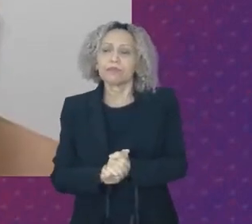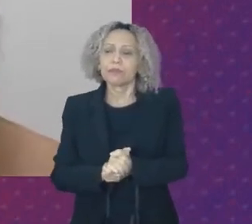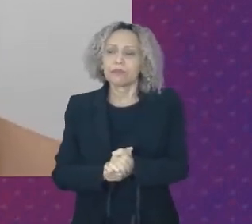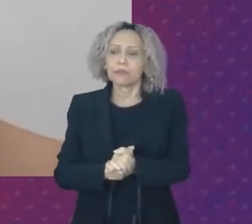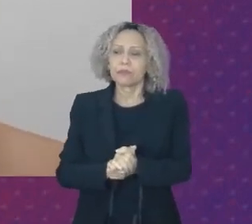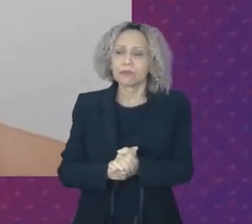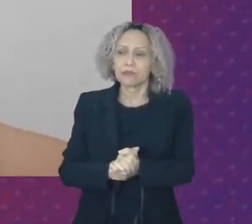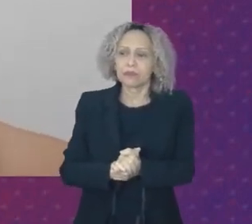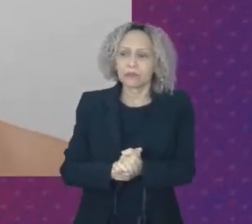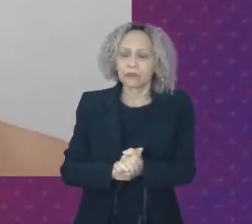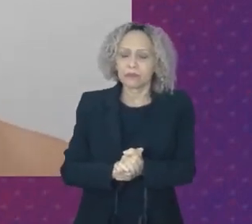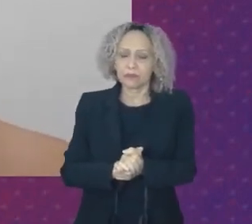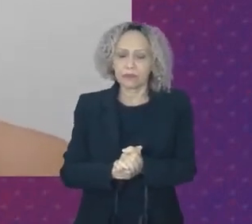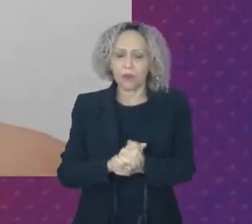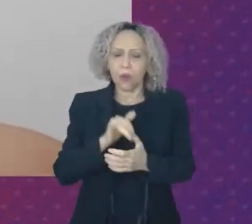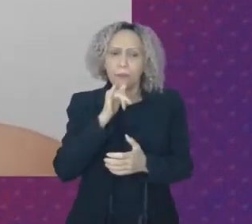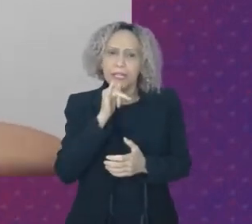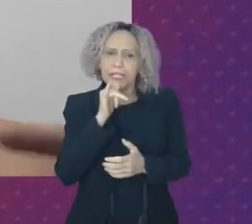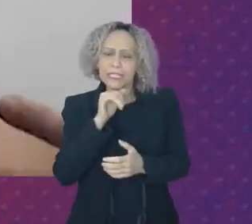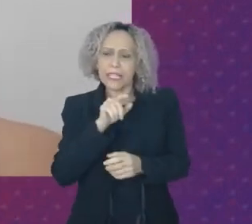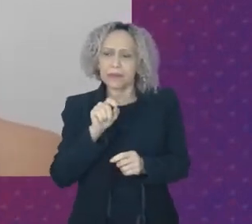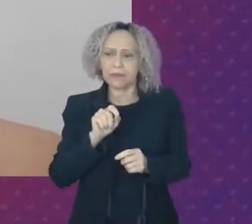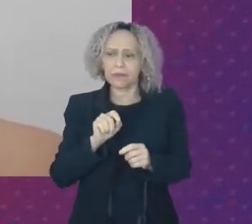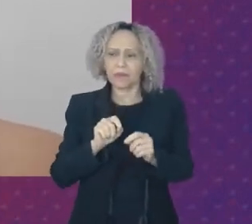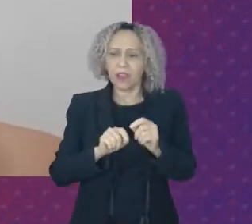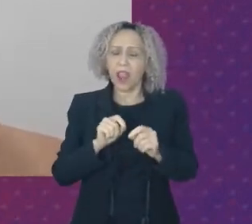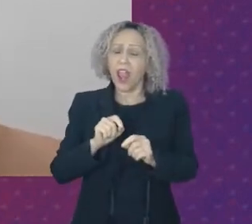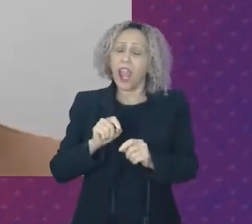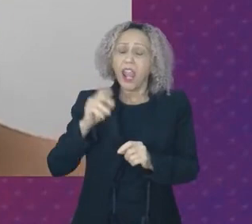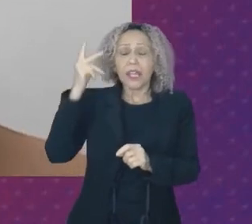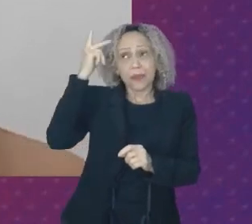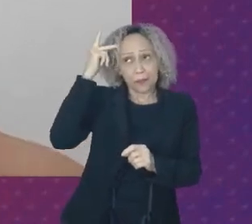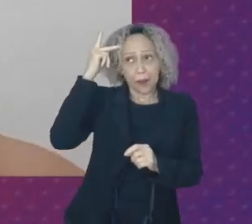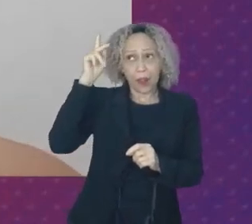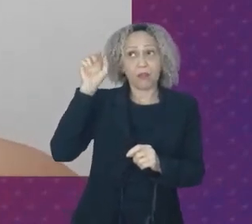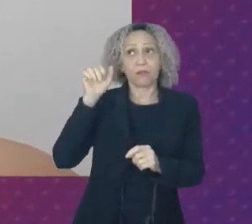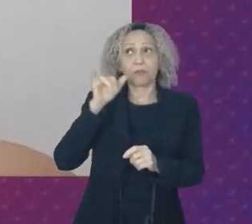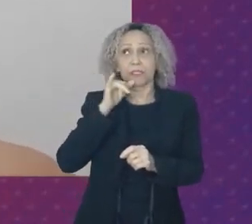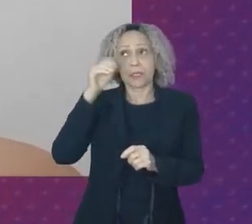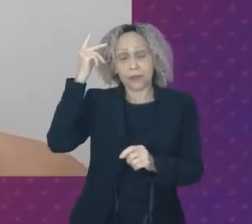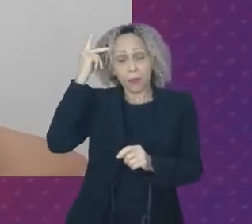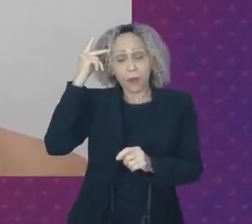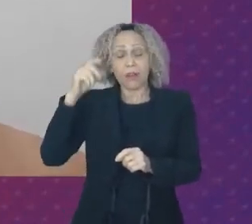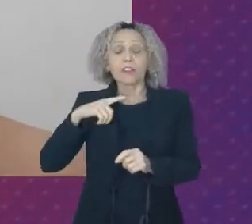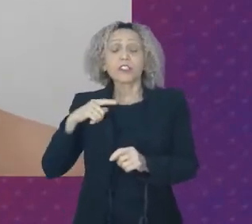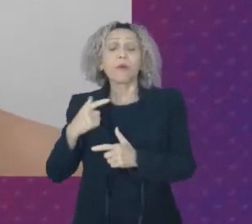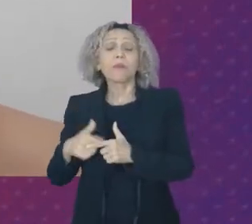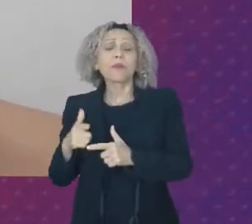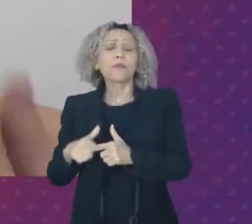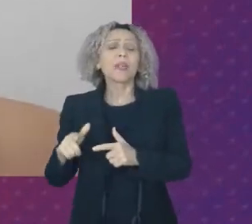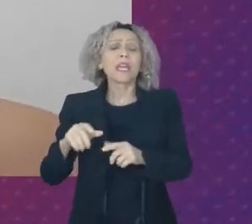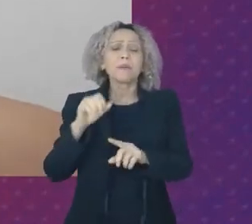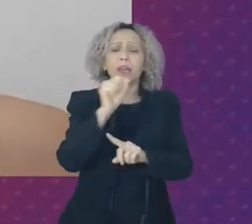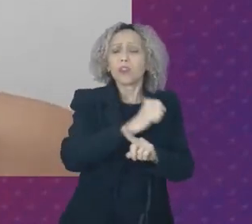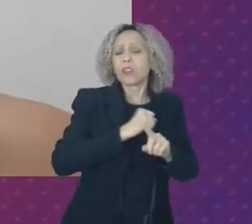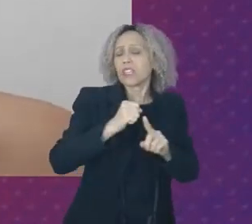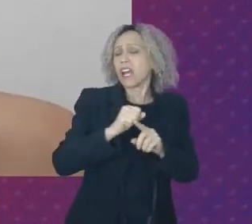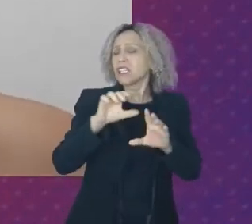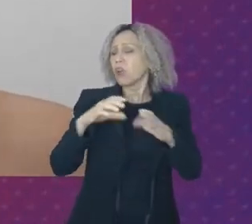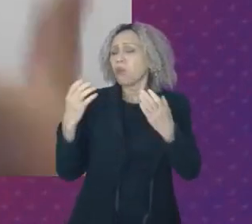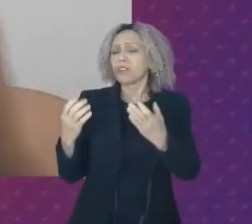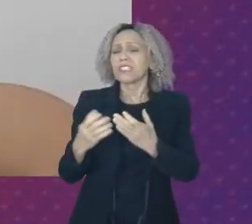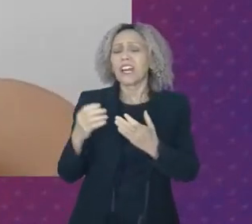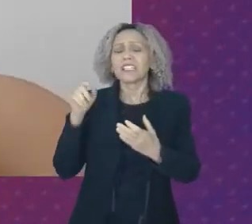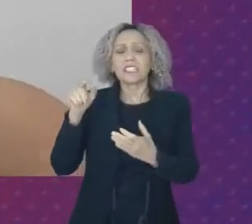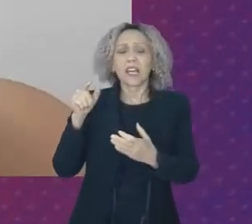em lugares abertos em São Paulo para poder ter um dia de lazer com a família, andar de bicicleta, enfim. E aí a gestão Haddad vai